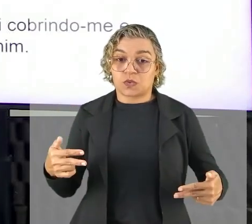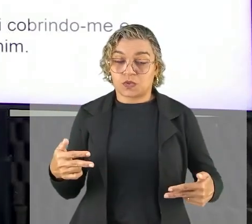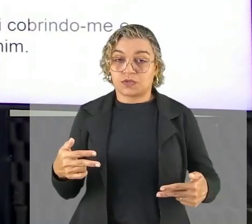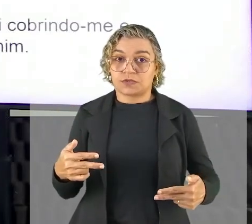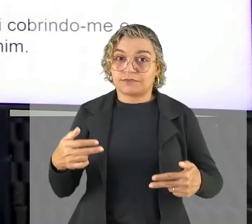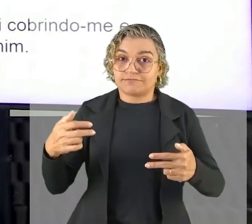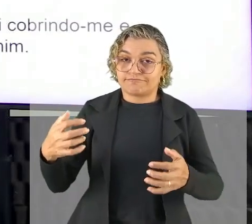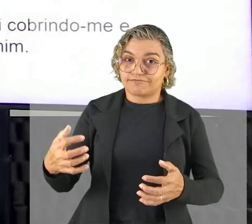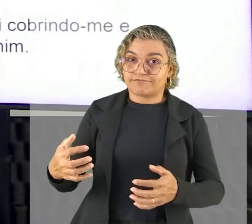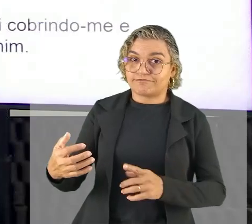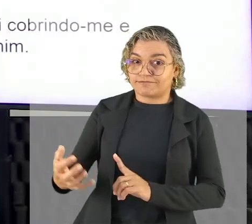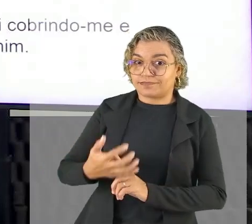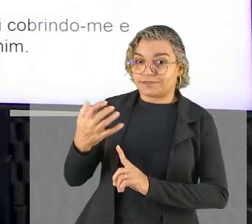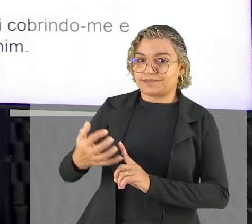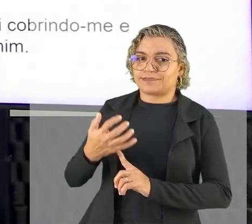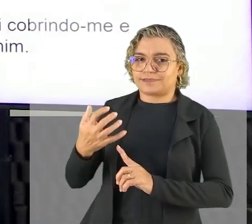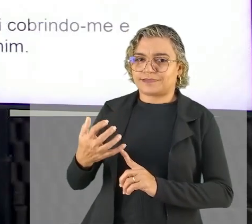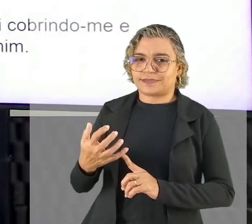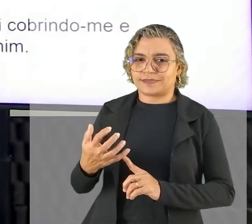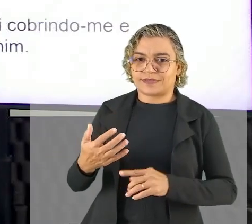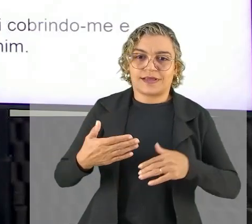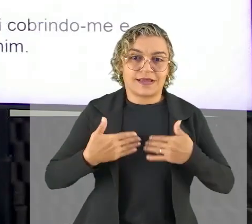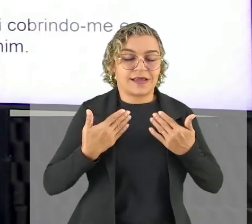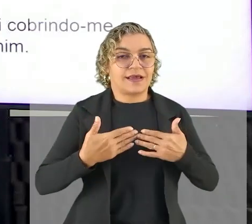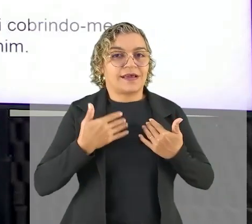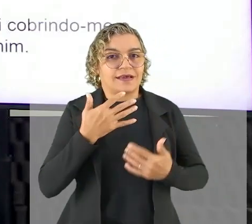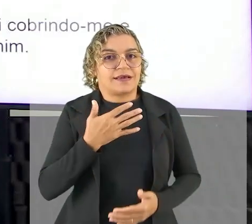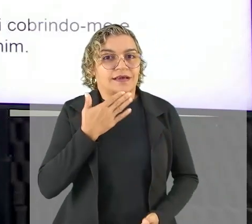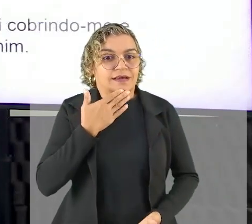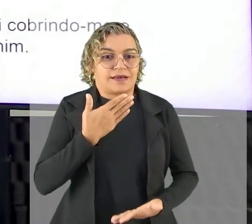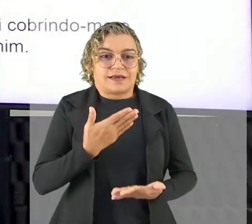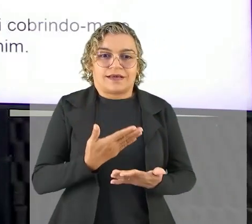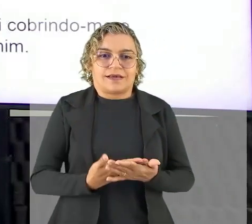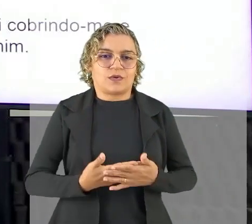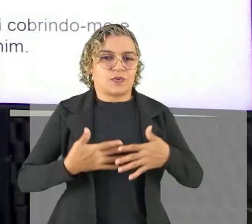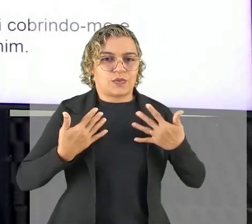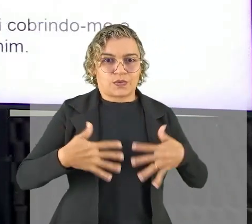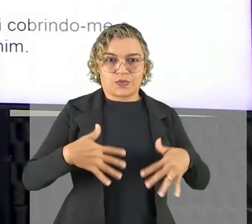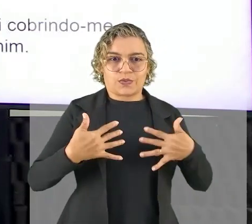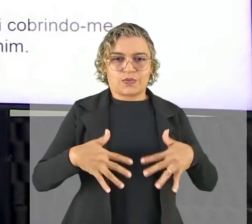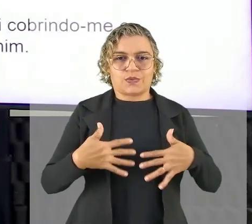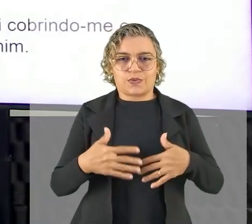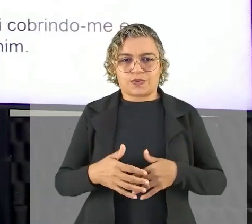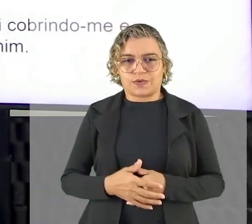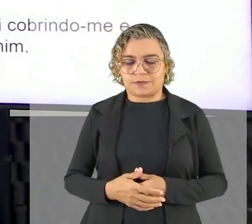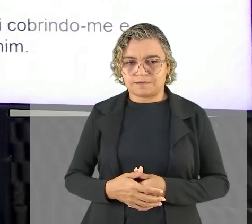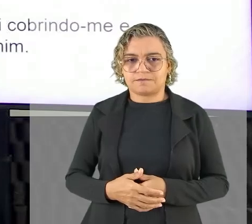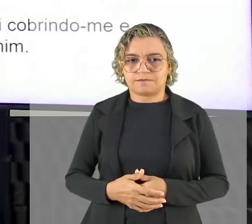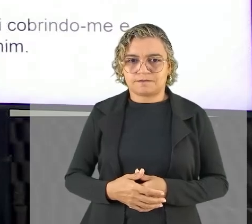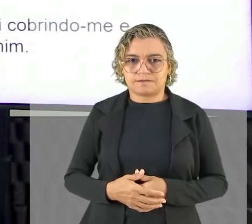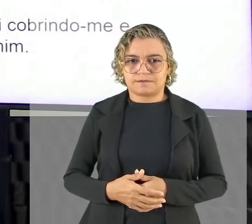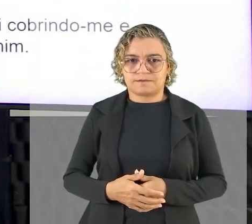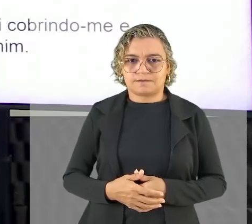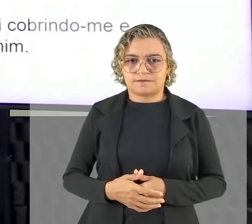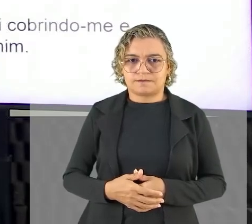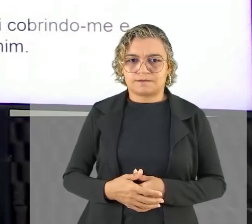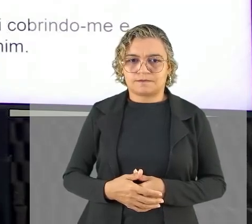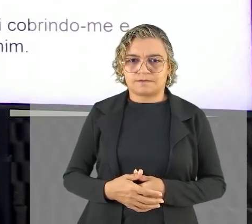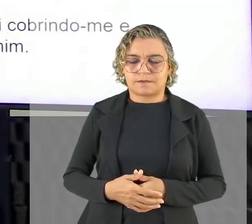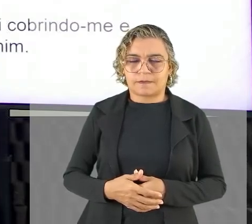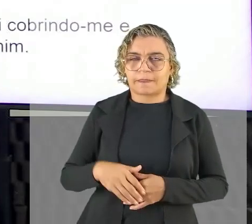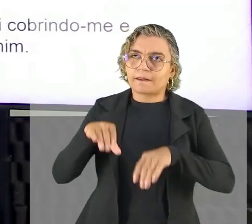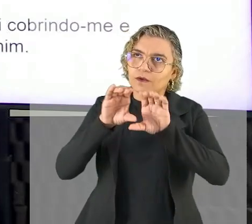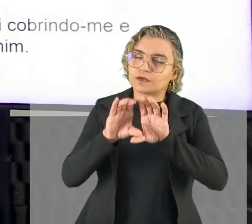enchem o ânimo de admiração e veneração, sempre crescentes, perdão. O